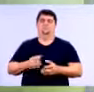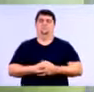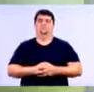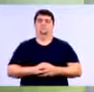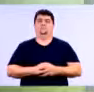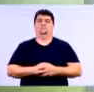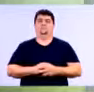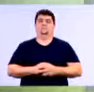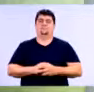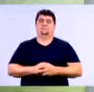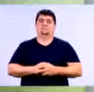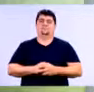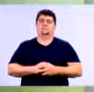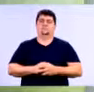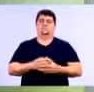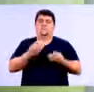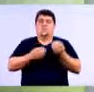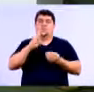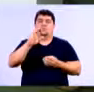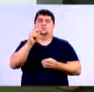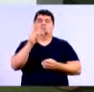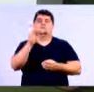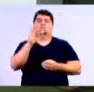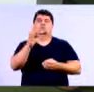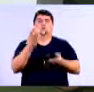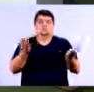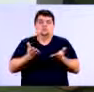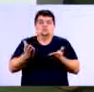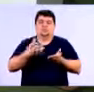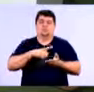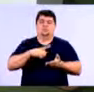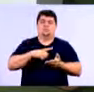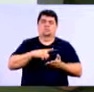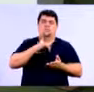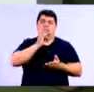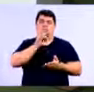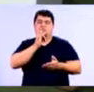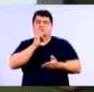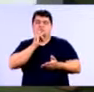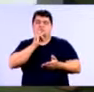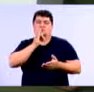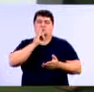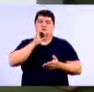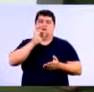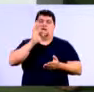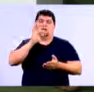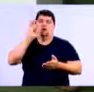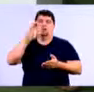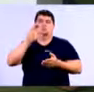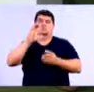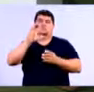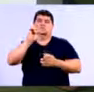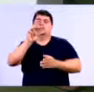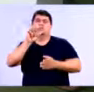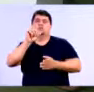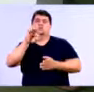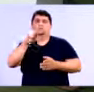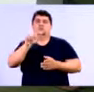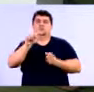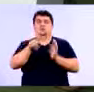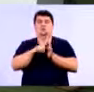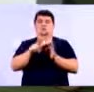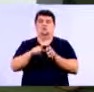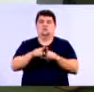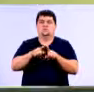isso. Como está o chat hoje? No chat hoje, a gente tem as tutoras de Cerejeiras, de São Francisco do Guaporé e de Colorado do Oeste.